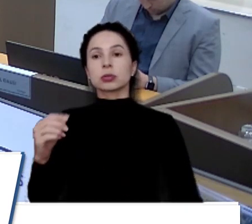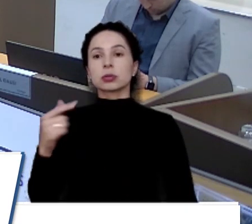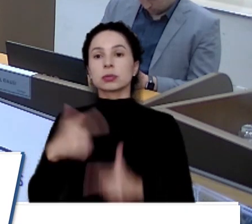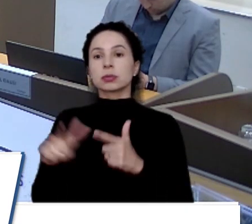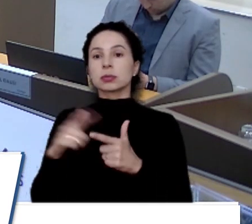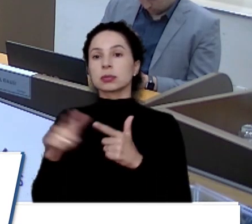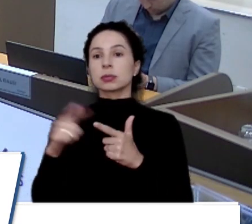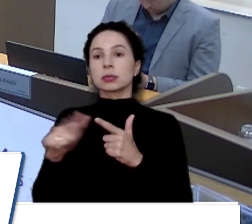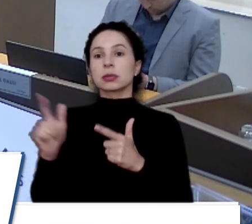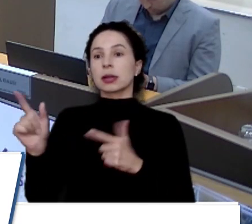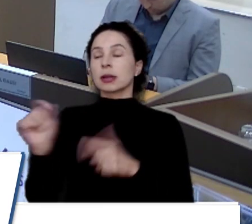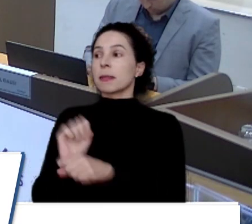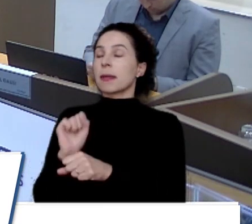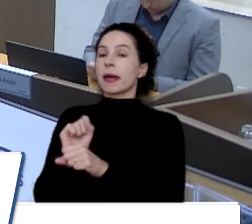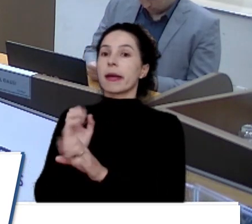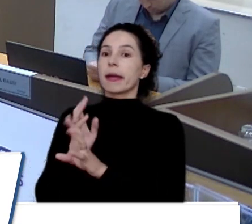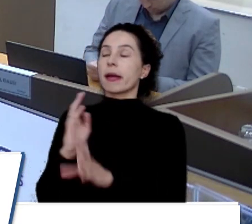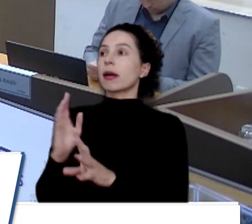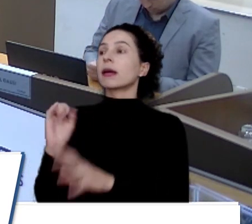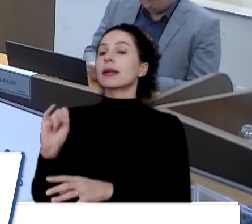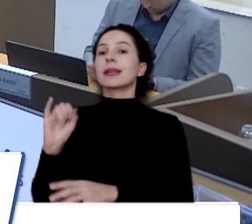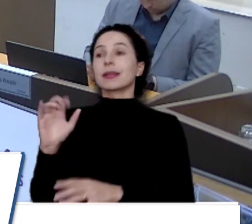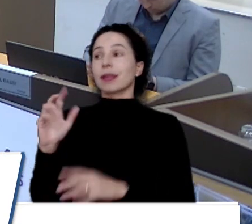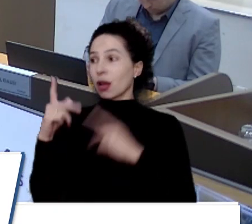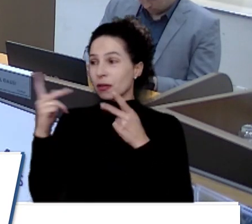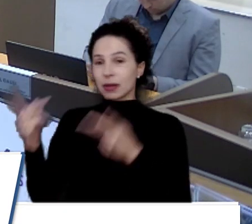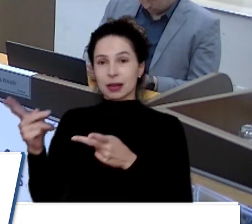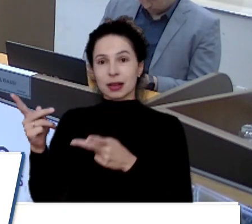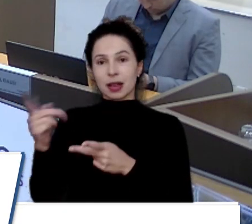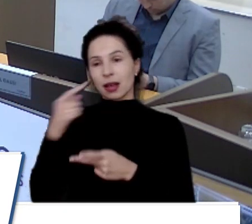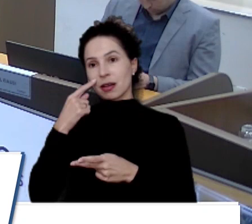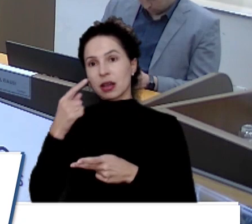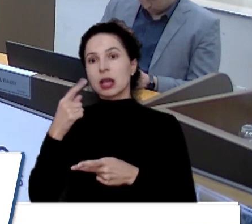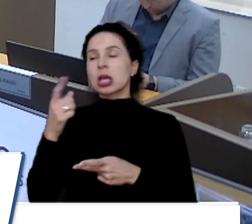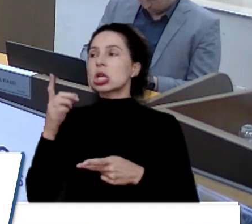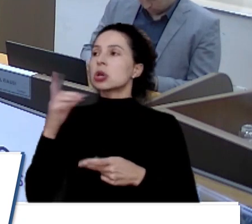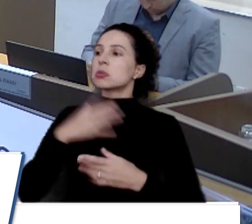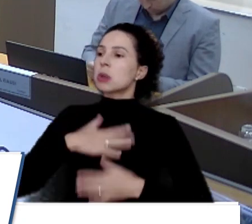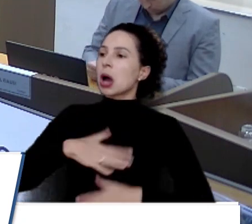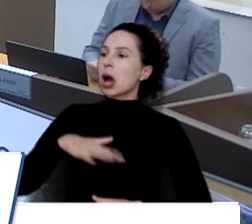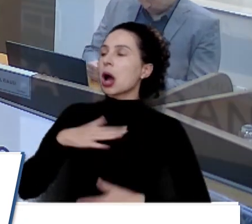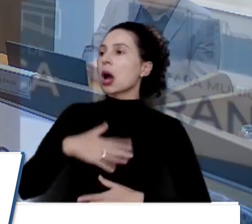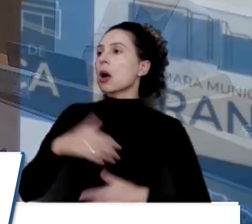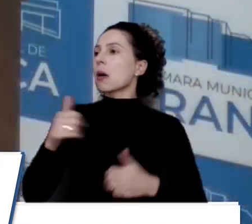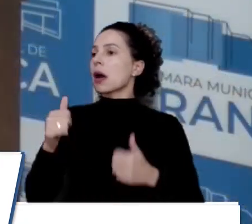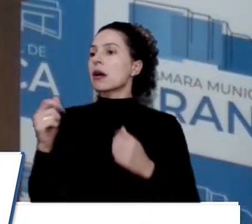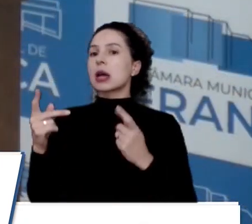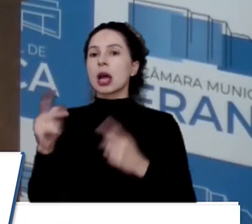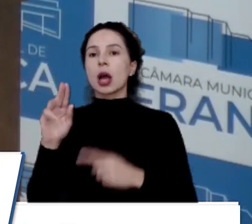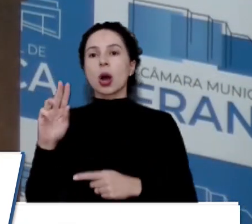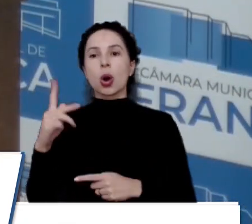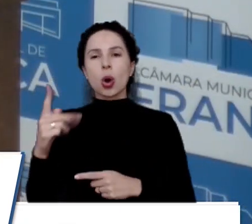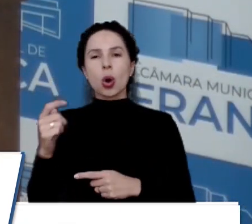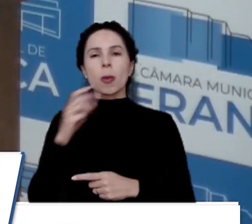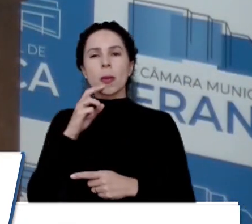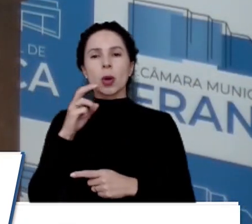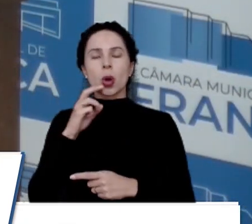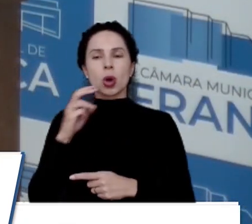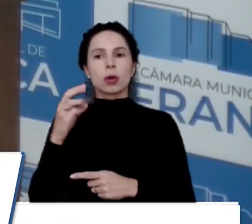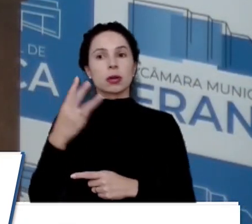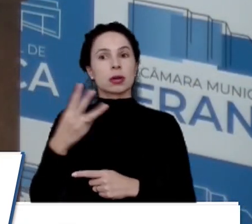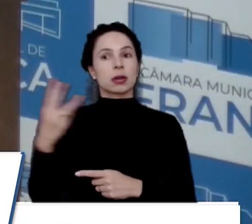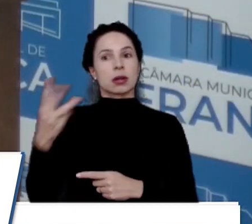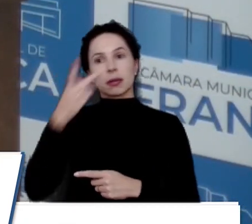uma vaga porque o dia que nós foi visitar foi um dia Calma foi visitar azul para o pronto-socorro tinha 33 pessoas